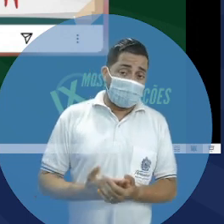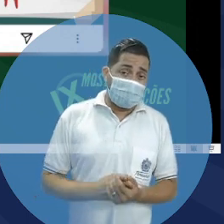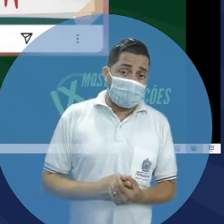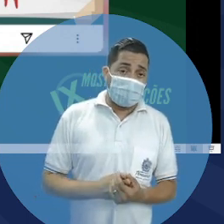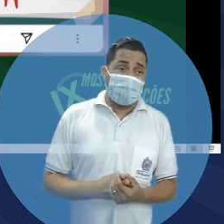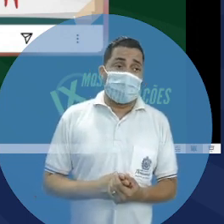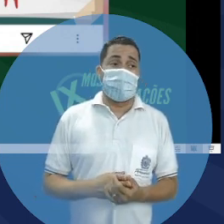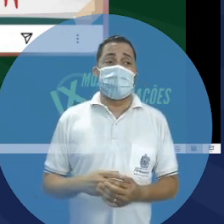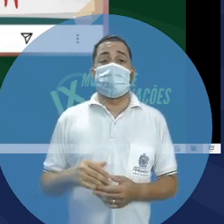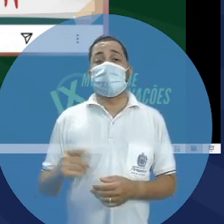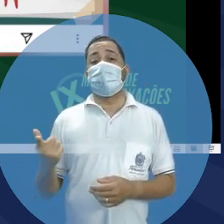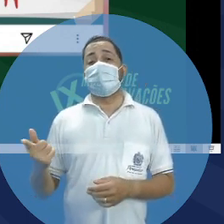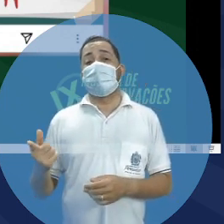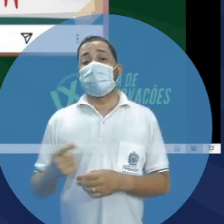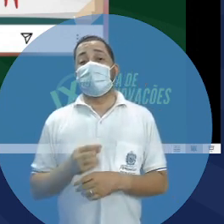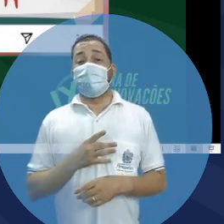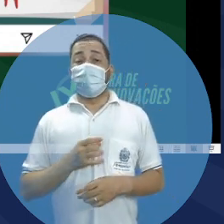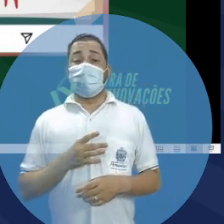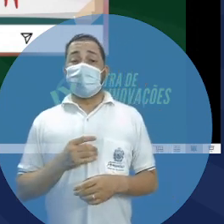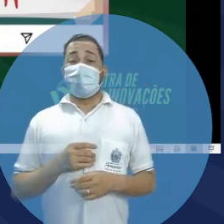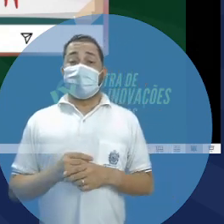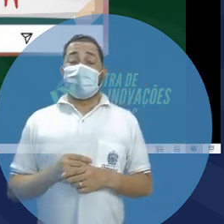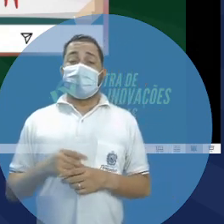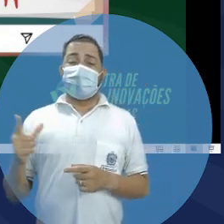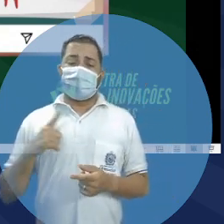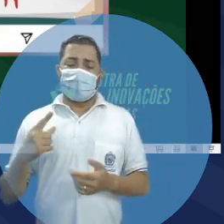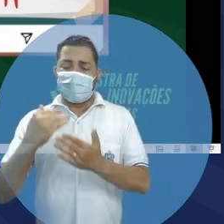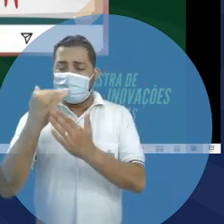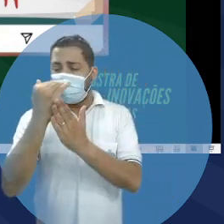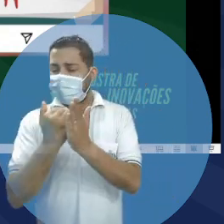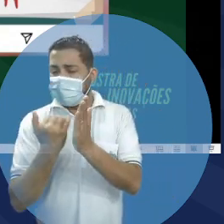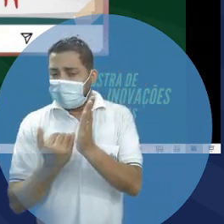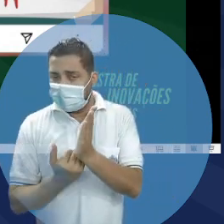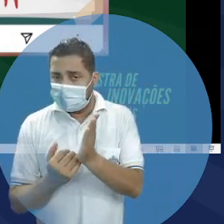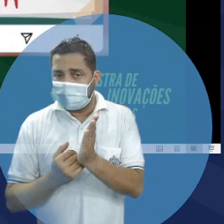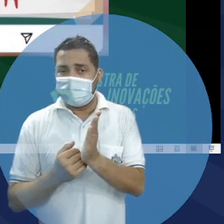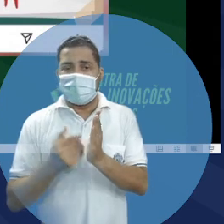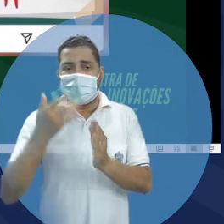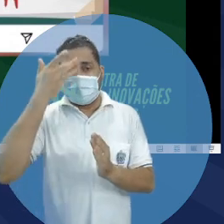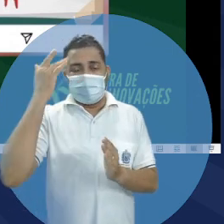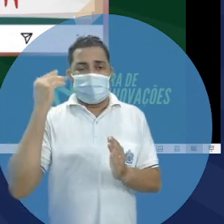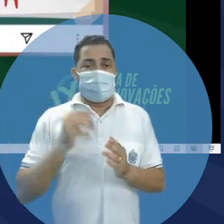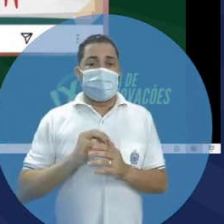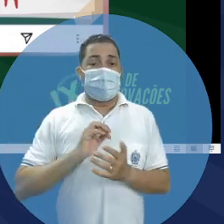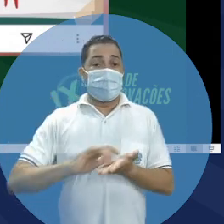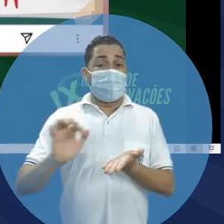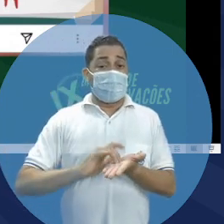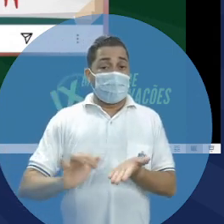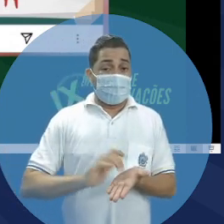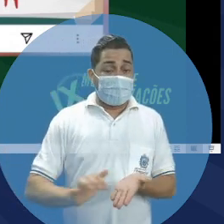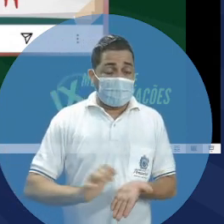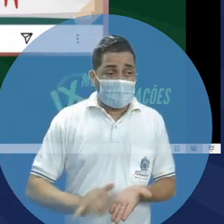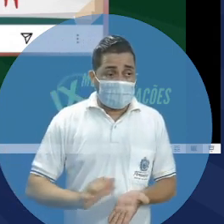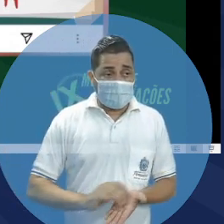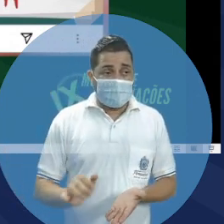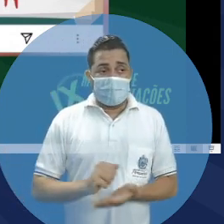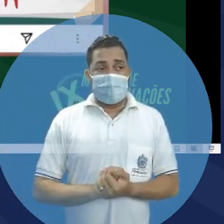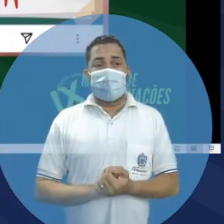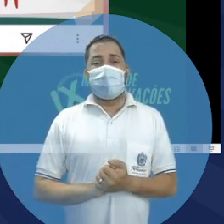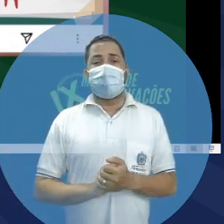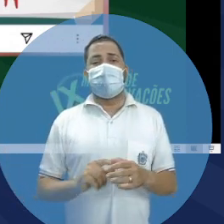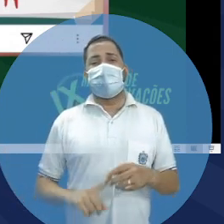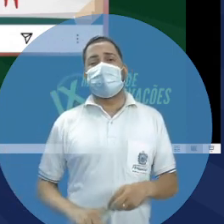gerou uma série de postagens sobre machismo estrutural, baseados principalmente em relações de